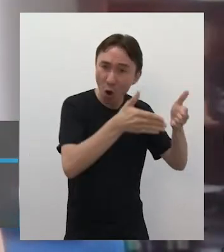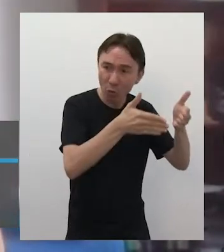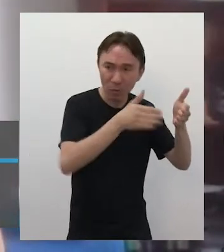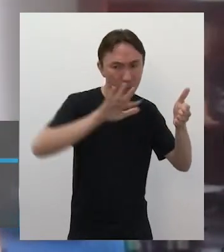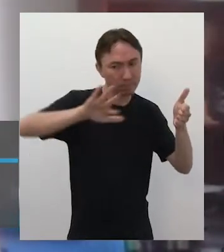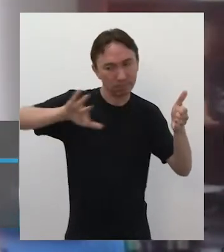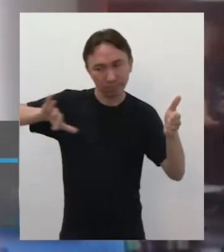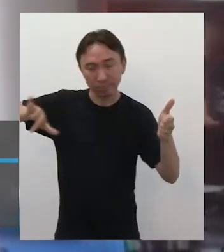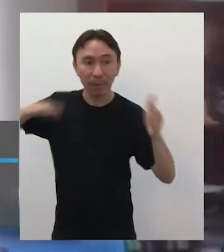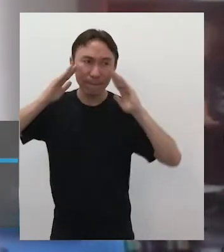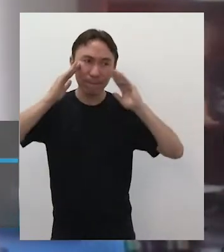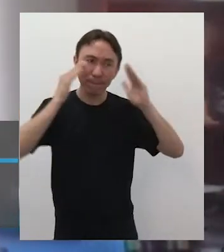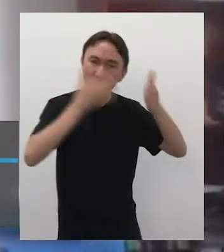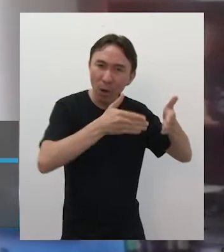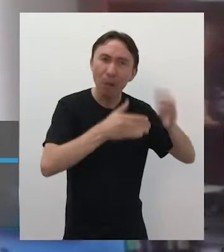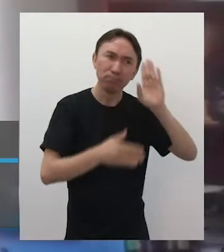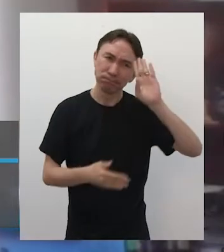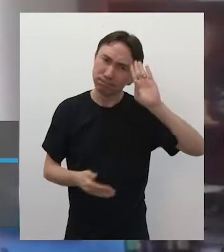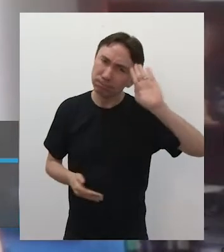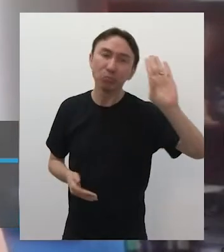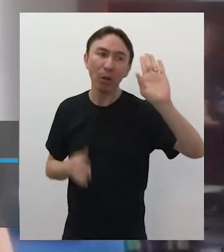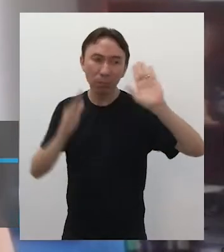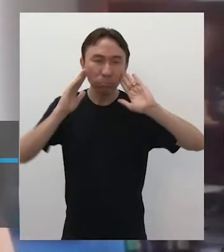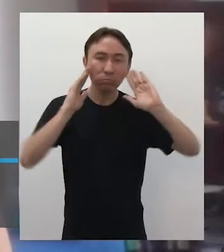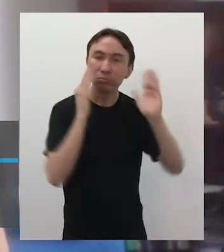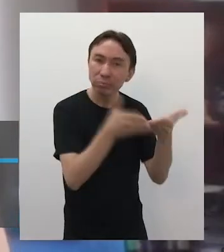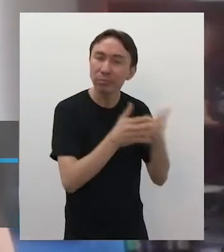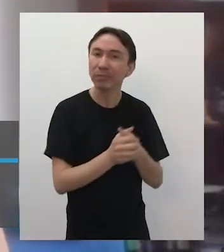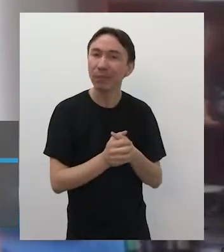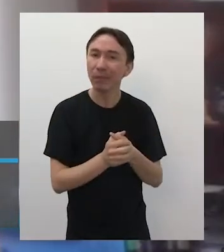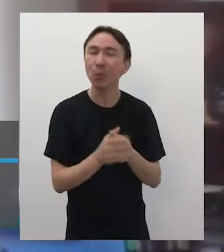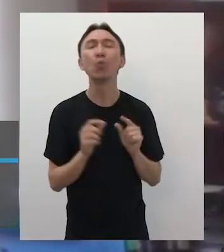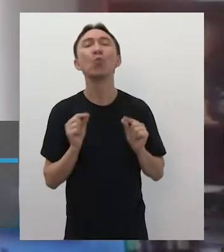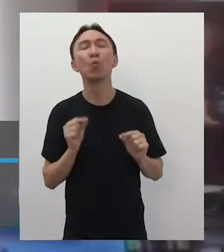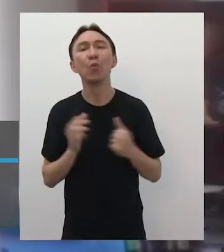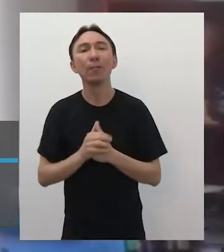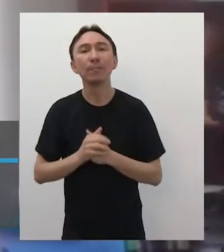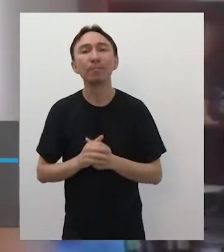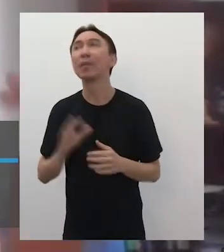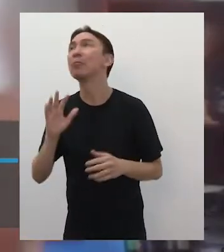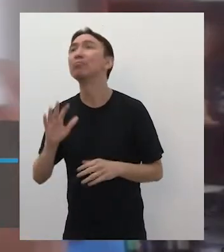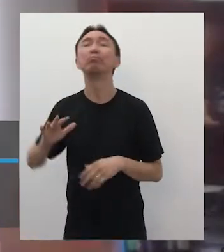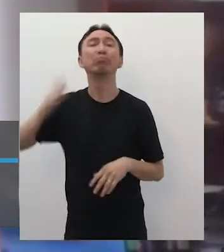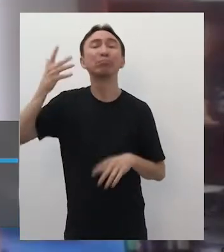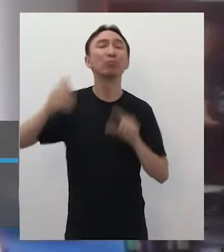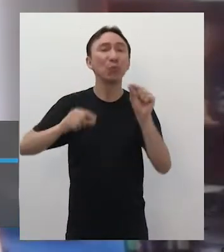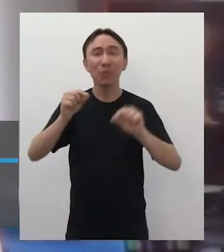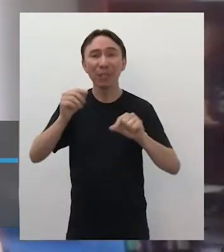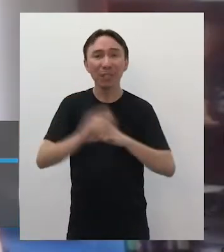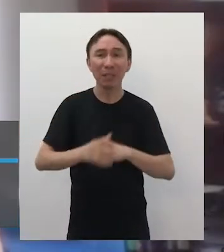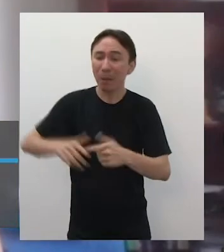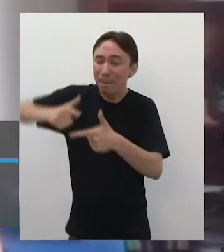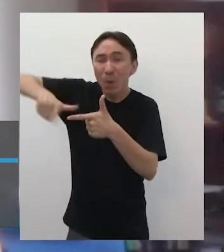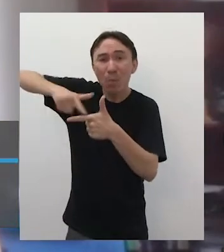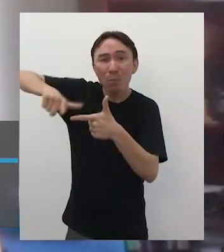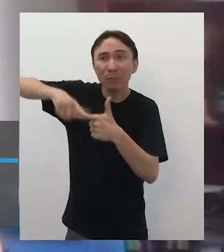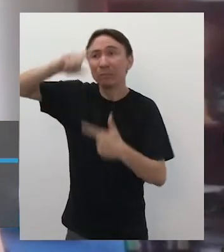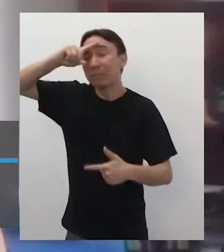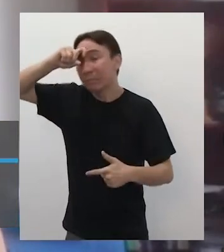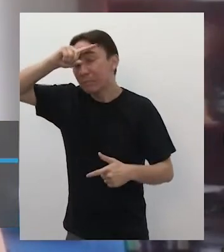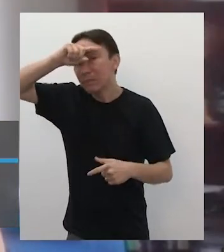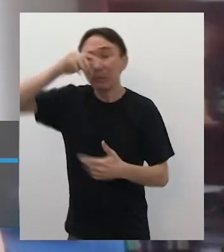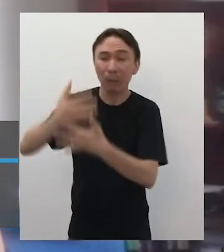assim a gente não está conseguindo organizar a nossa rotina, o que será que está acontecendo para isso? Né? Quais